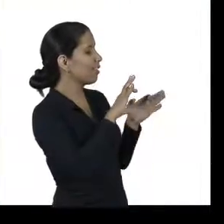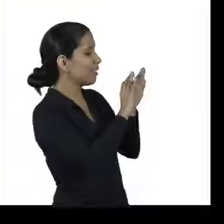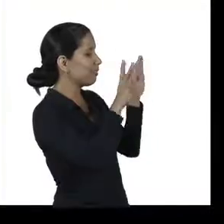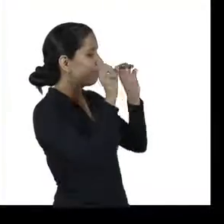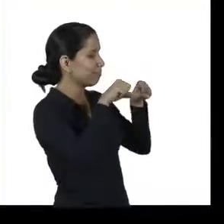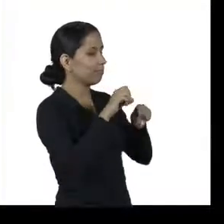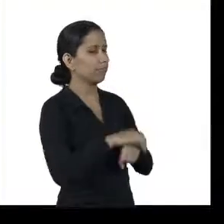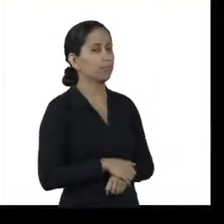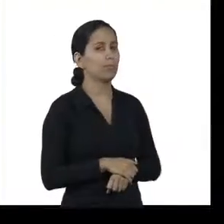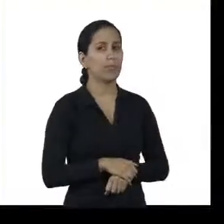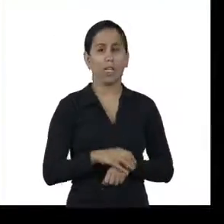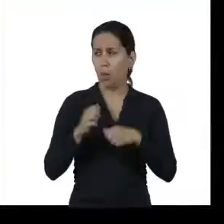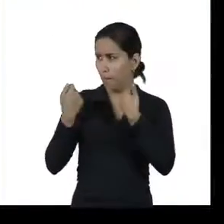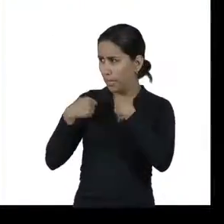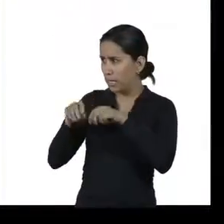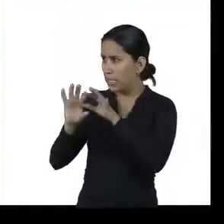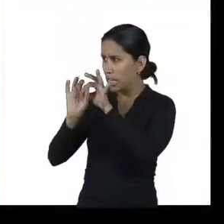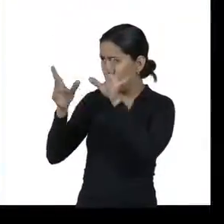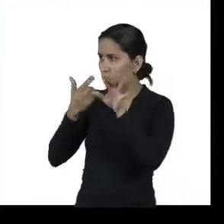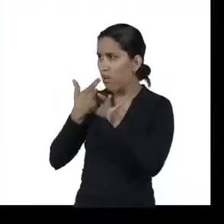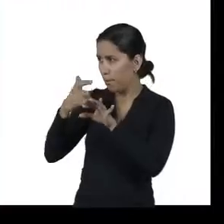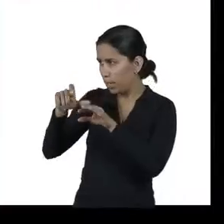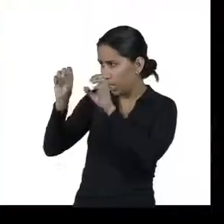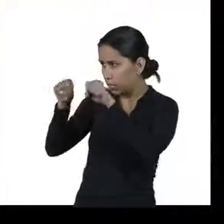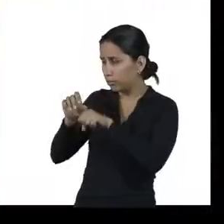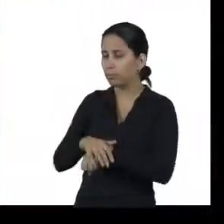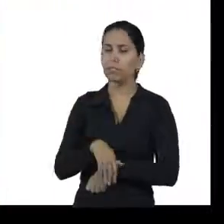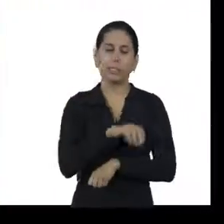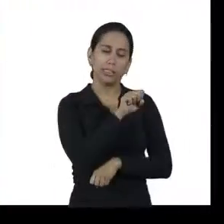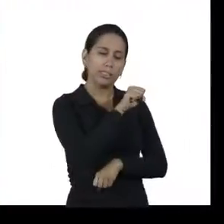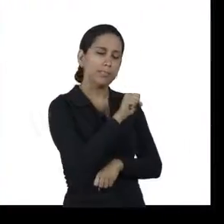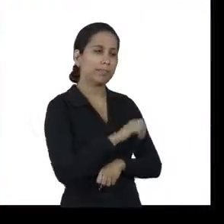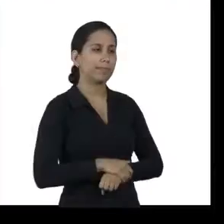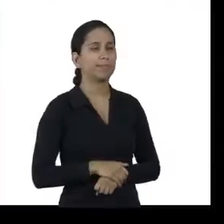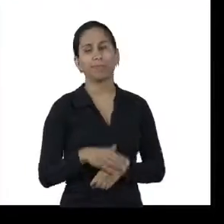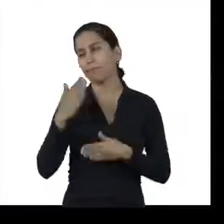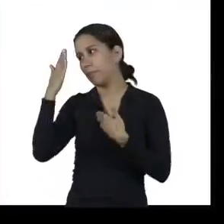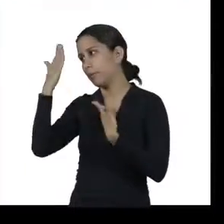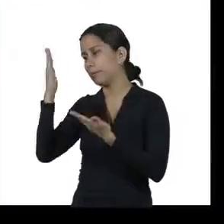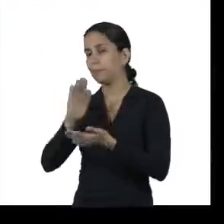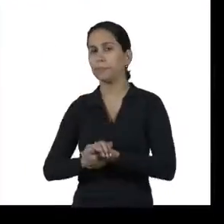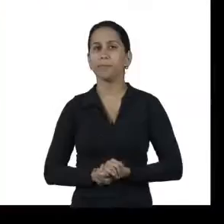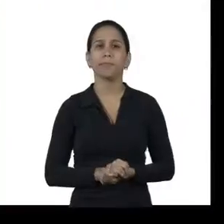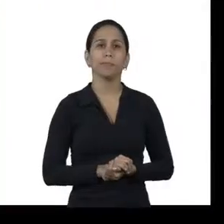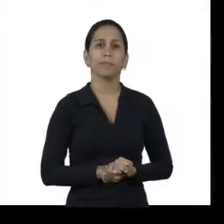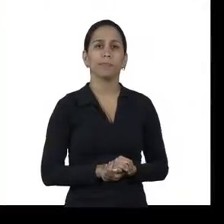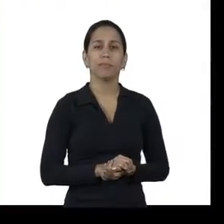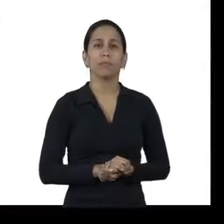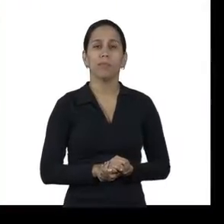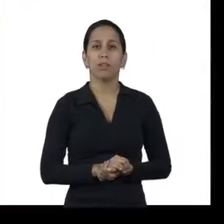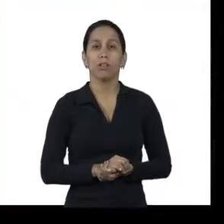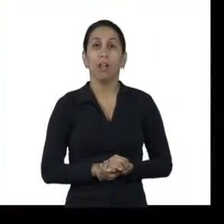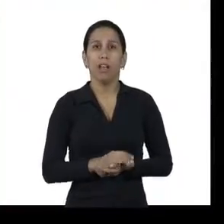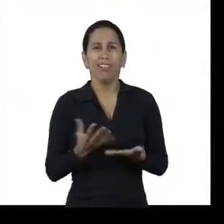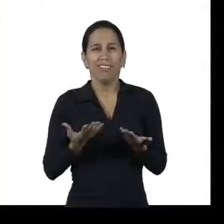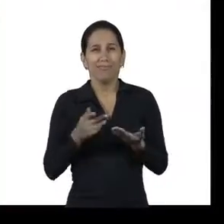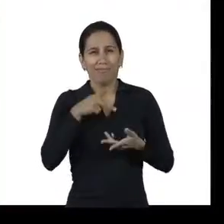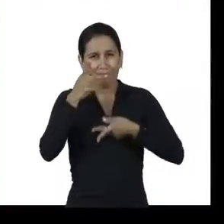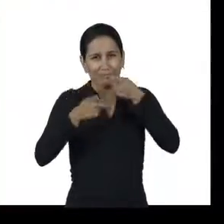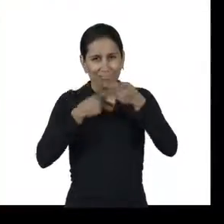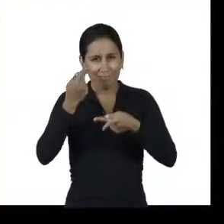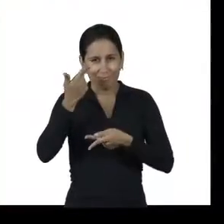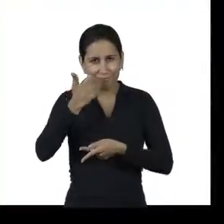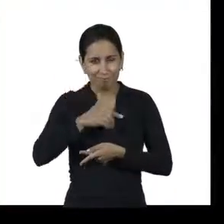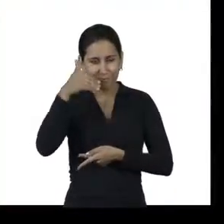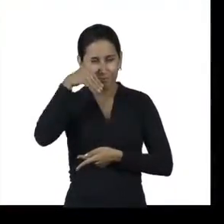estar habilitado e com autorização. Com certeza. Perfeito. Muito obrigado, Bonifácio. E por falar nisso, vamos aprofundar um pouquinho nesse